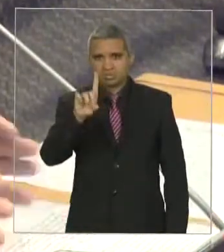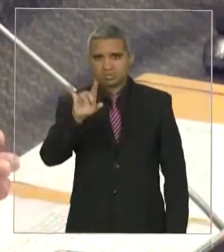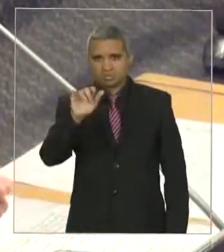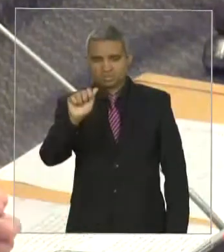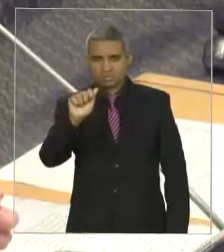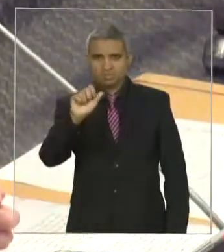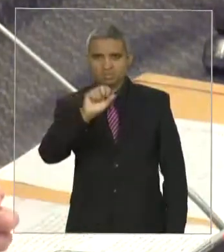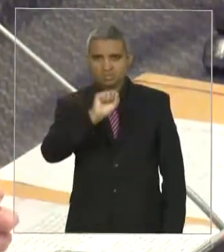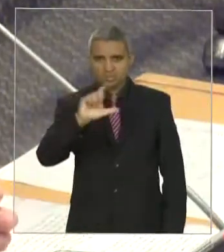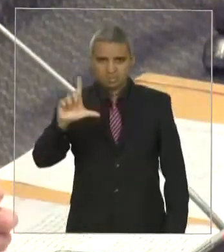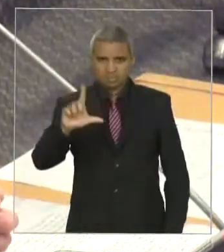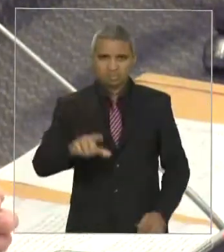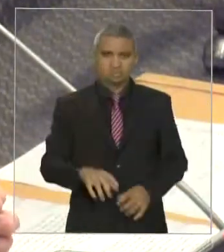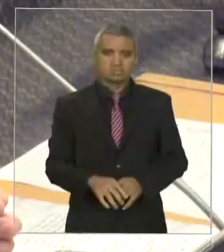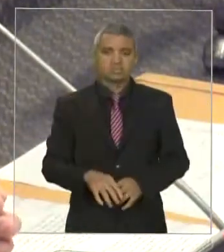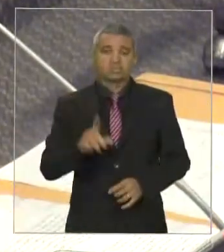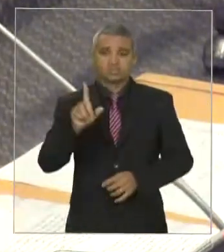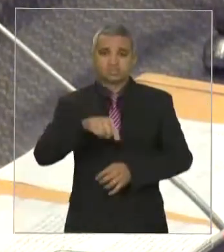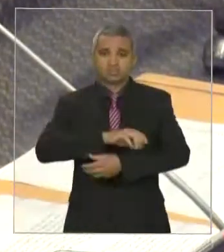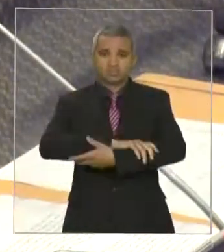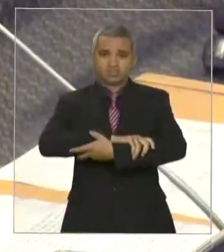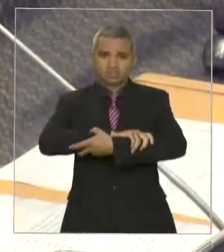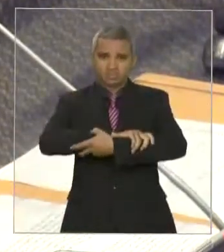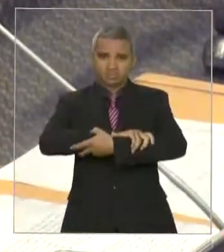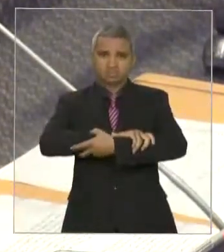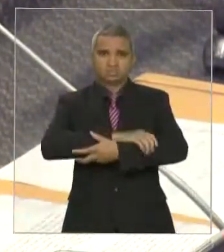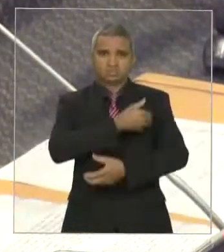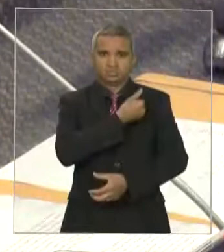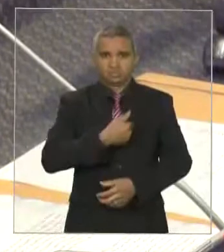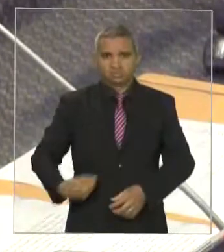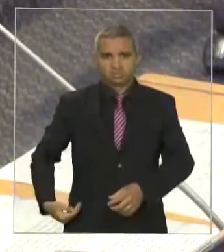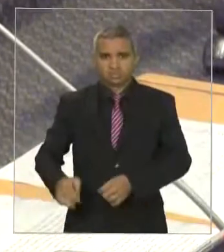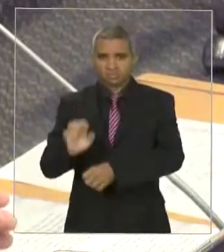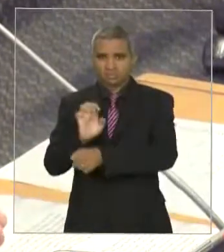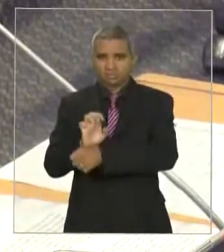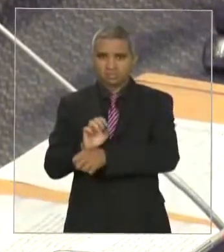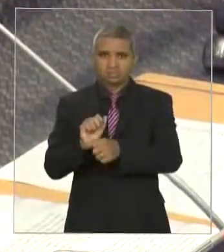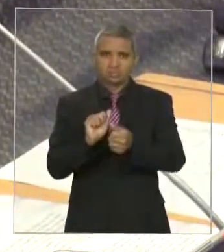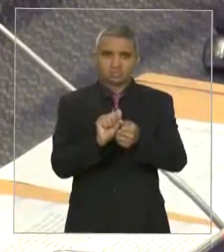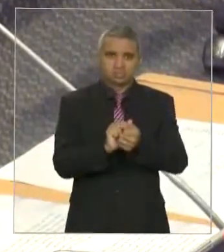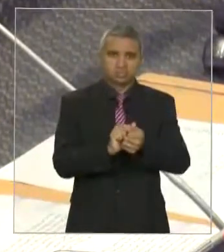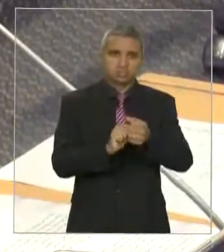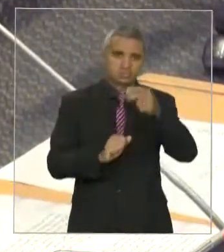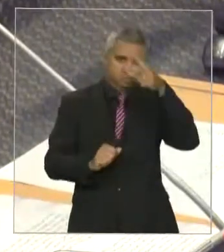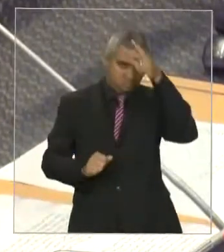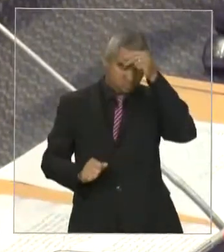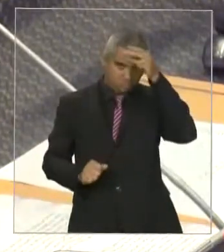também, deputado Otelino, do governo do Estado com o município de São Luís. Então,